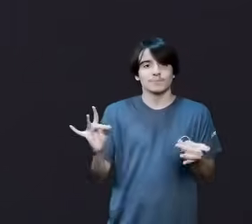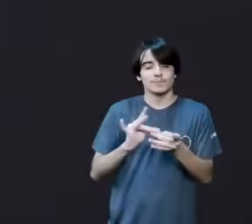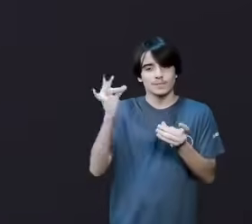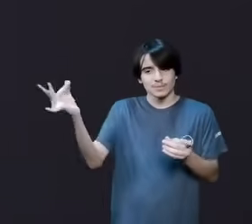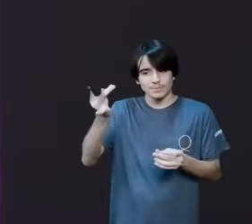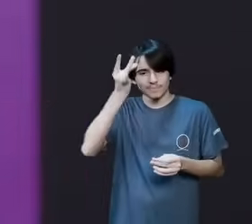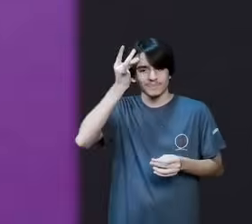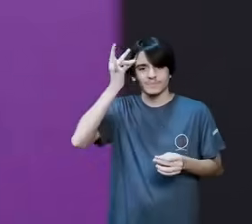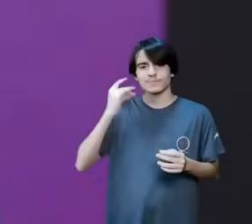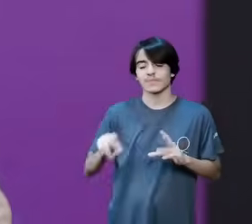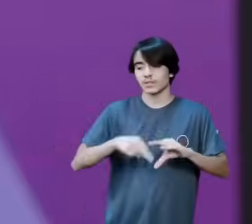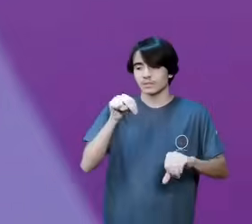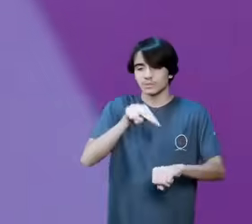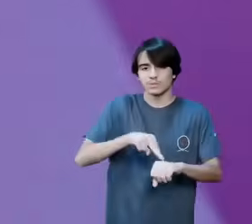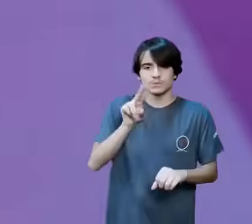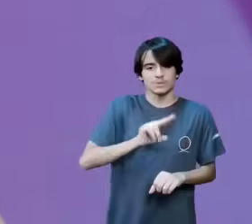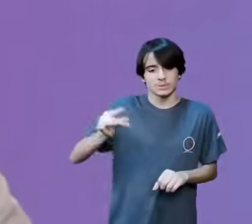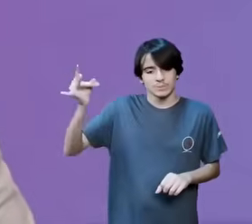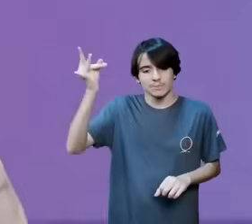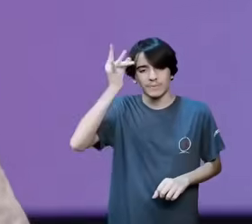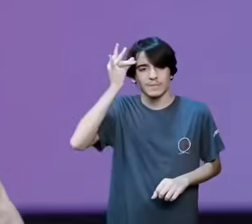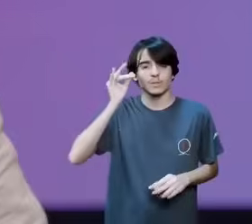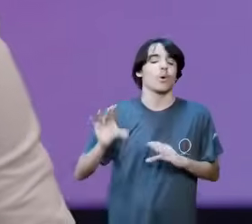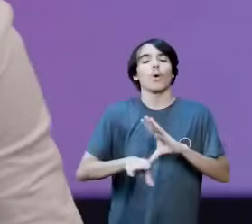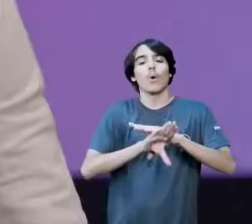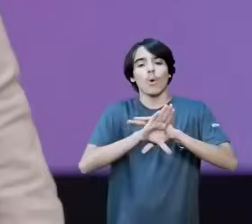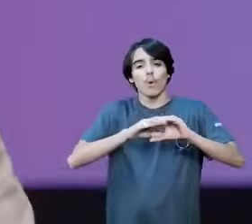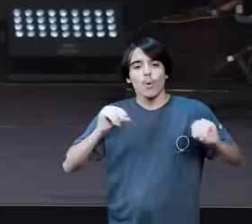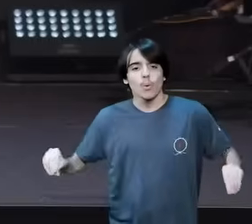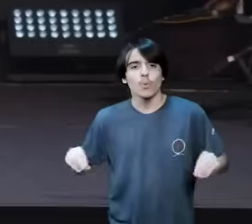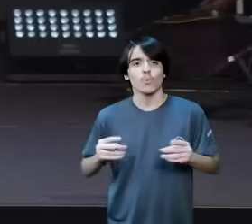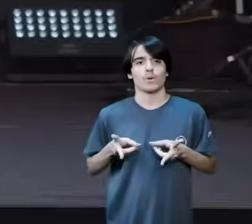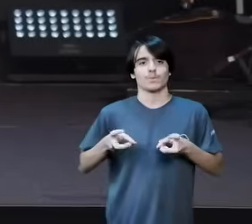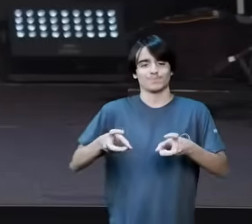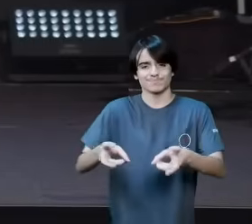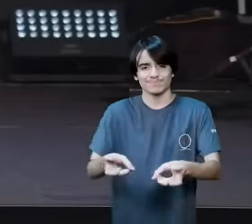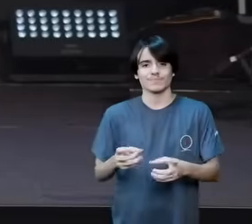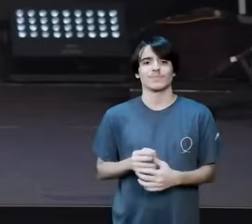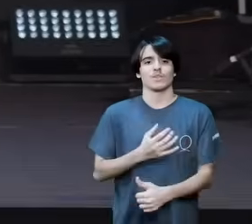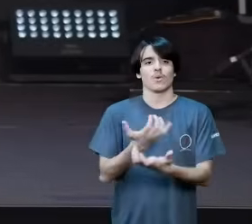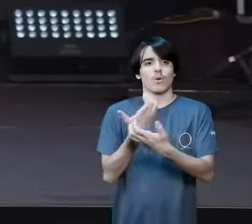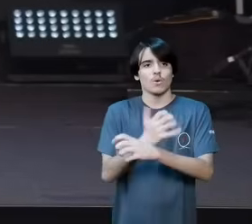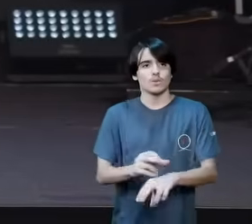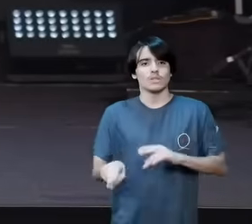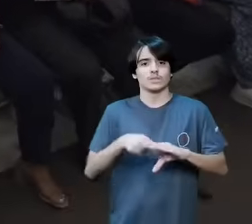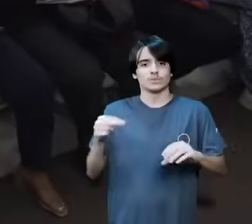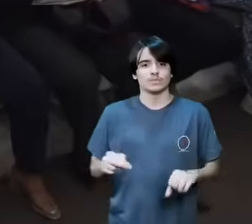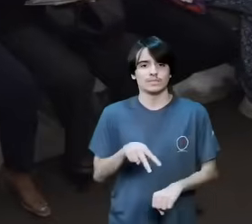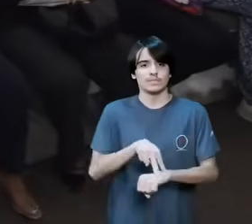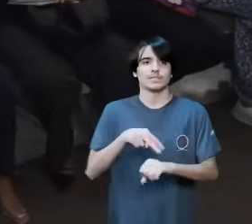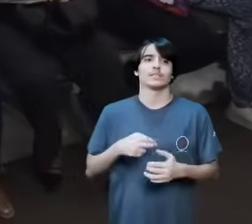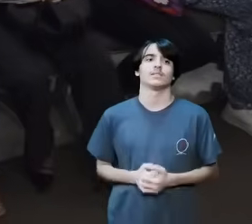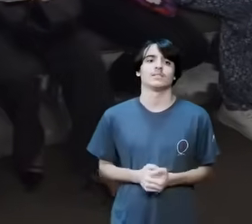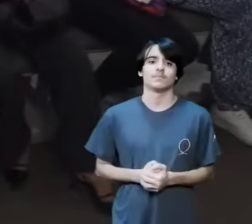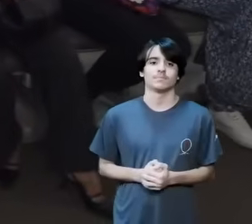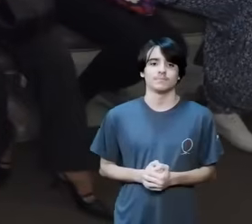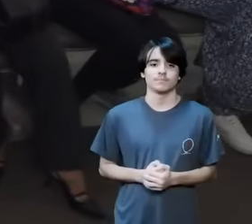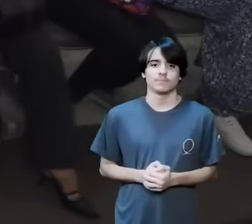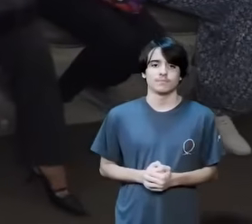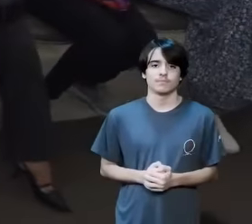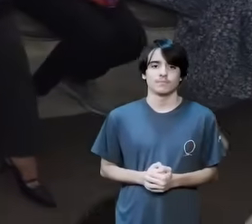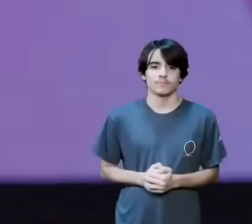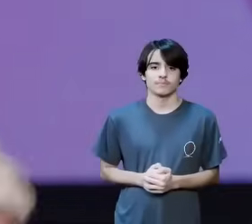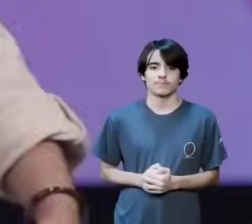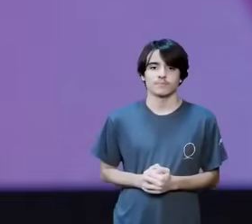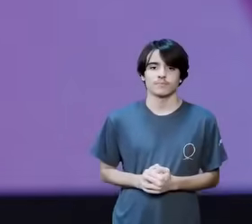em Espírito, ressuscita em Espírito. Ele cura cancerosos no Espírito e isso se revela no corpo. Ele visita os